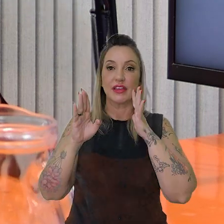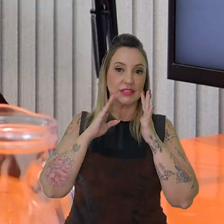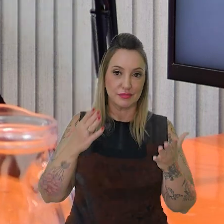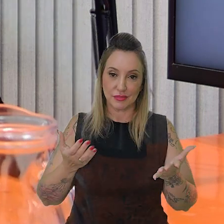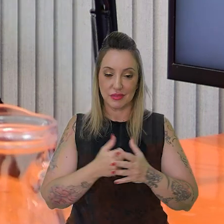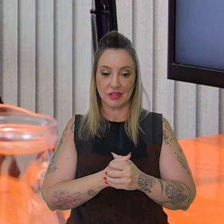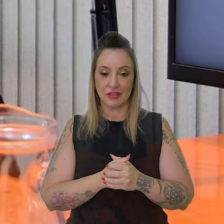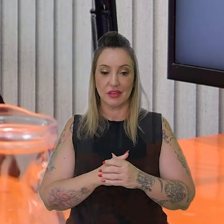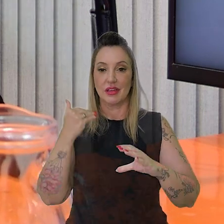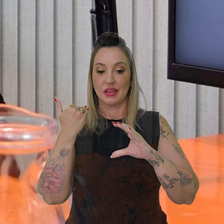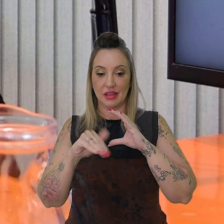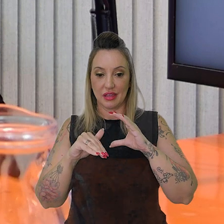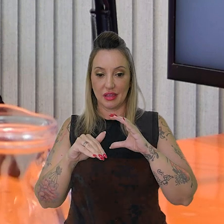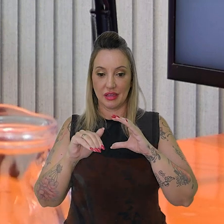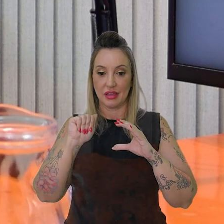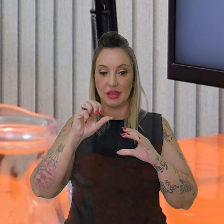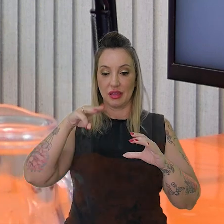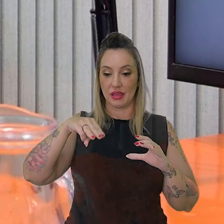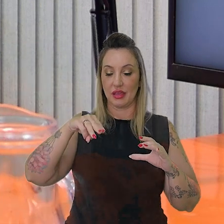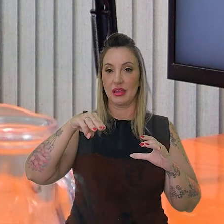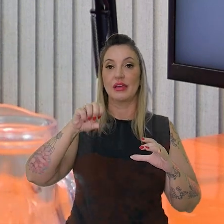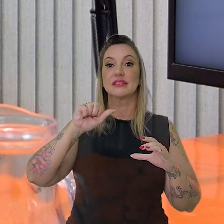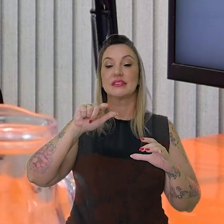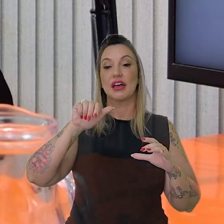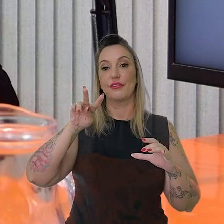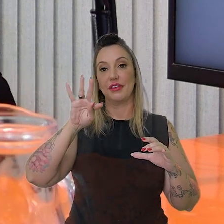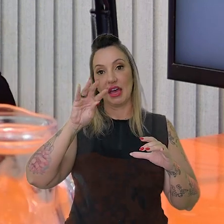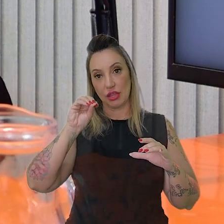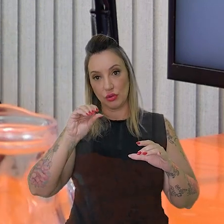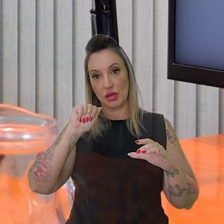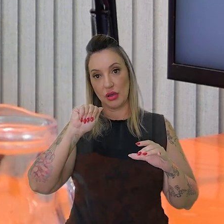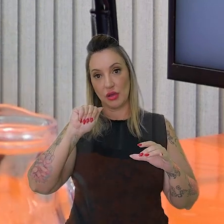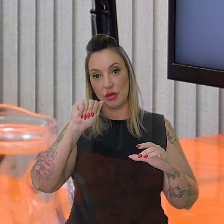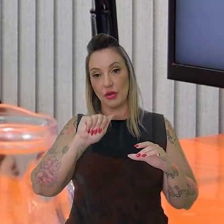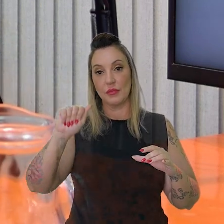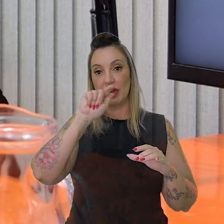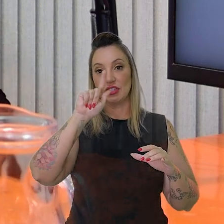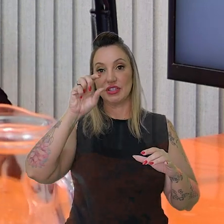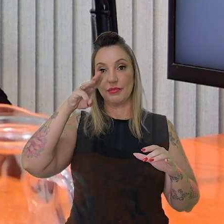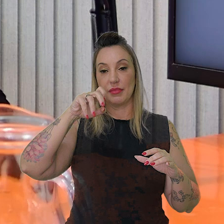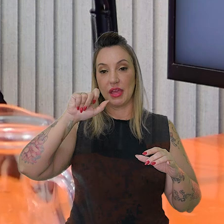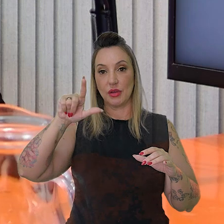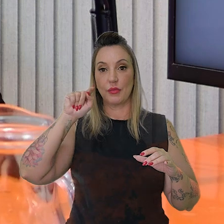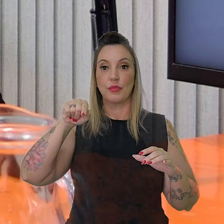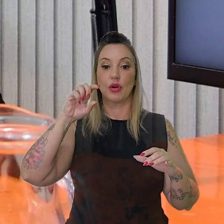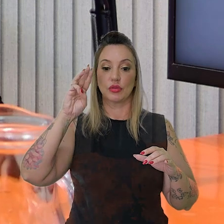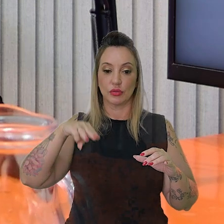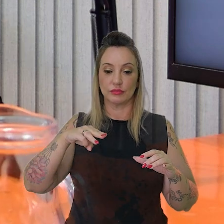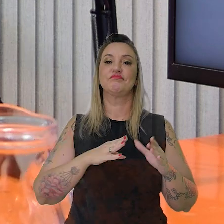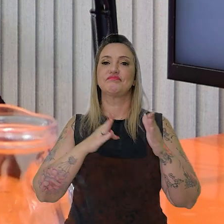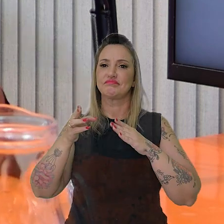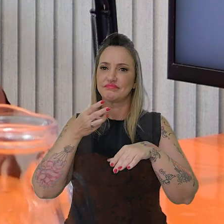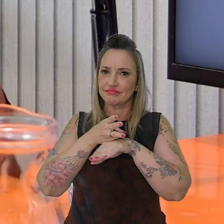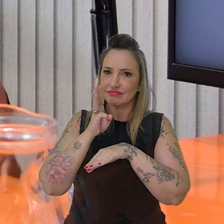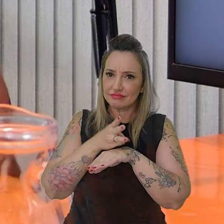Facebook e-mail só é AMS salviato @gmail.com e dali também tá